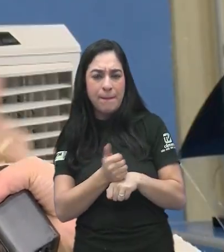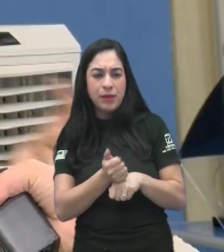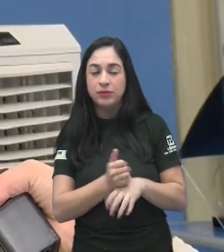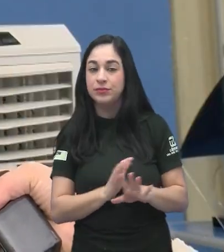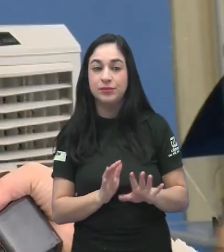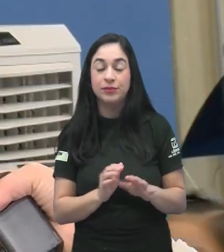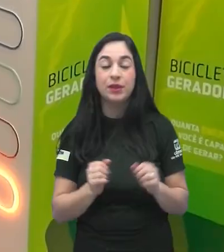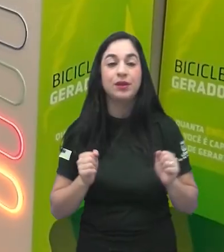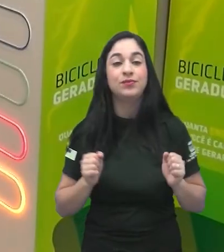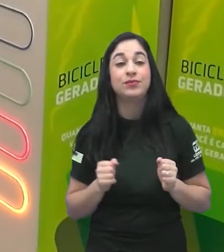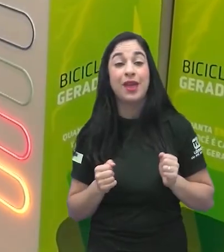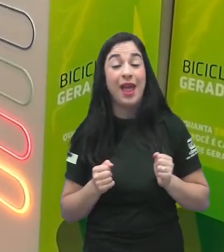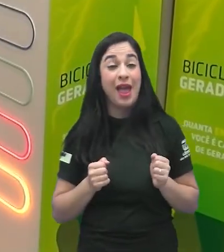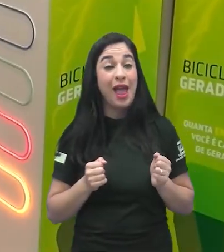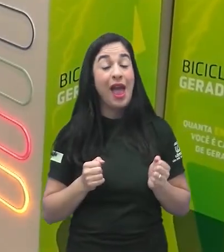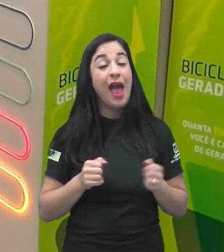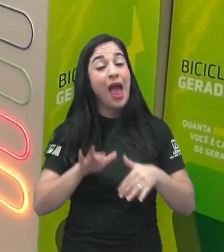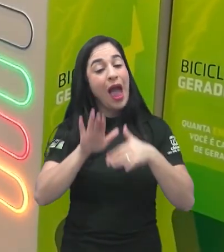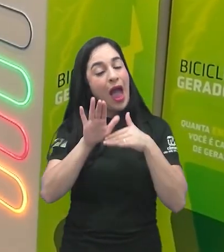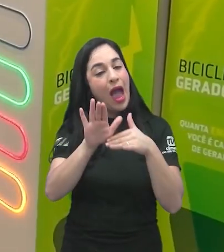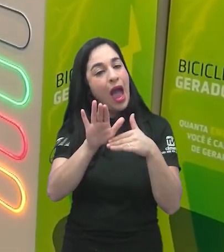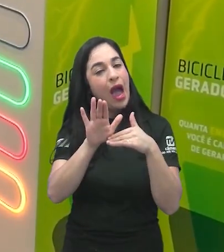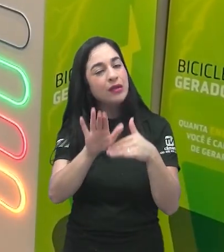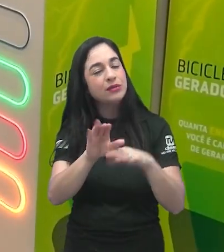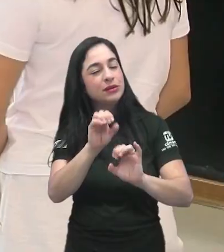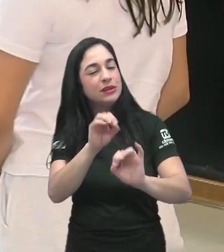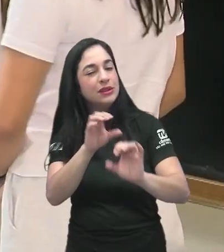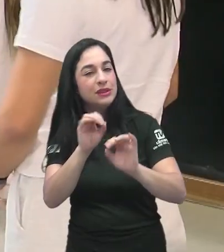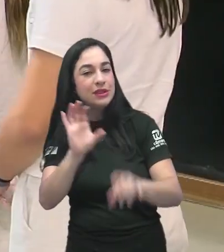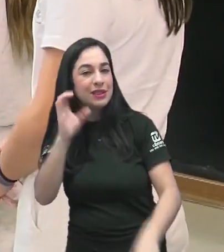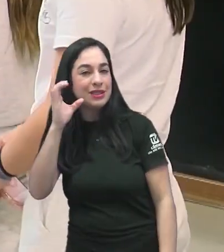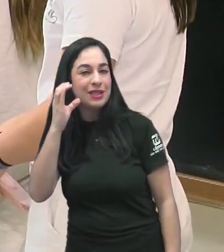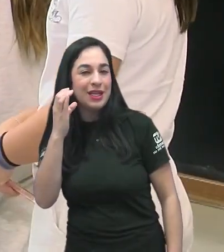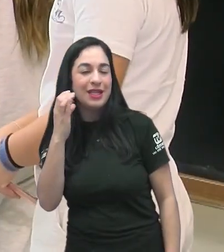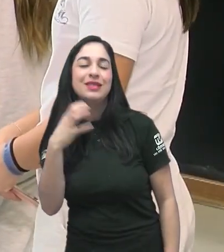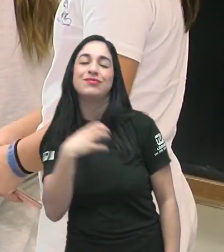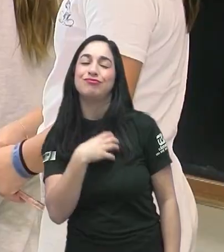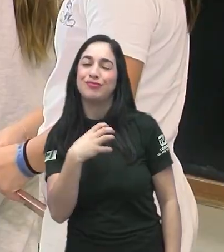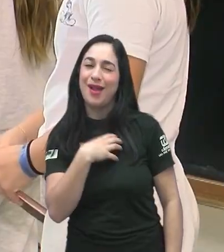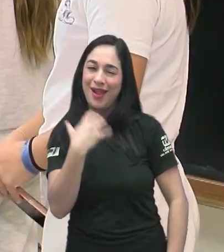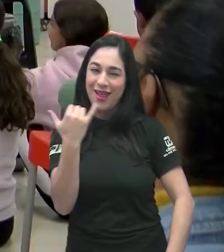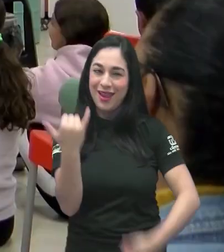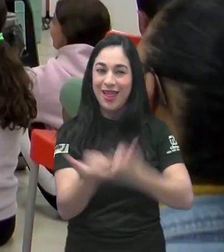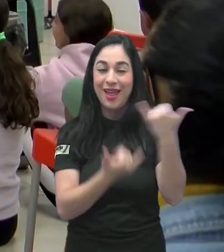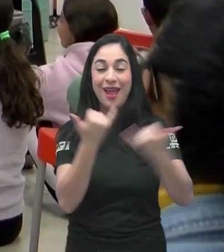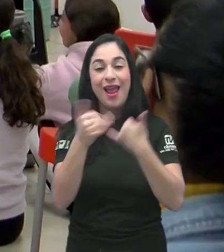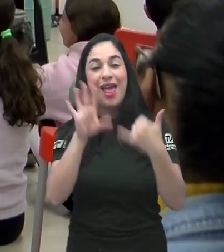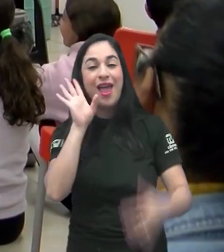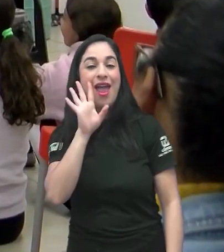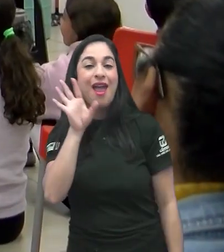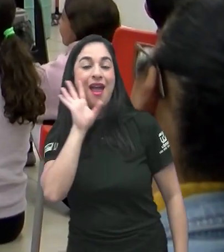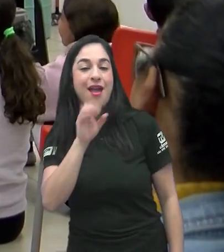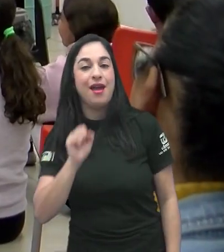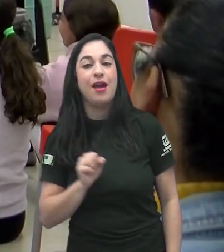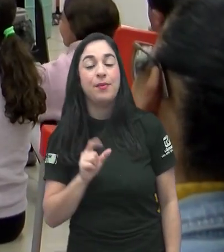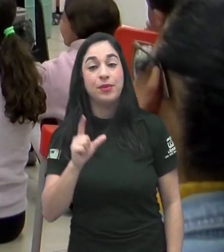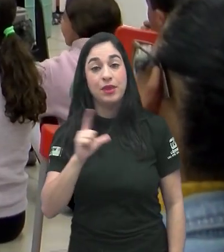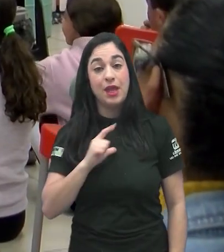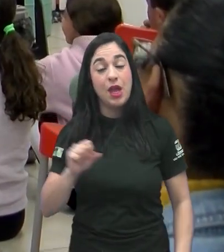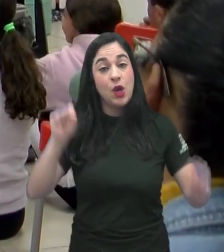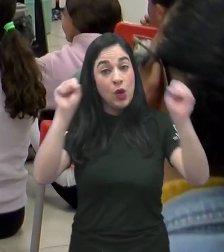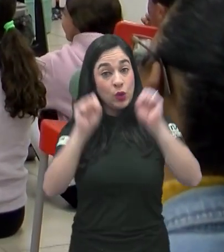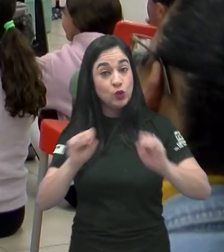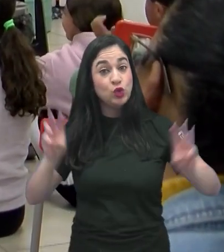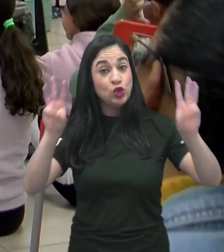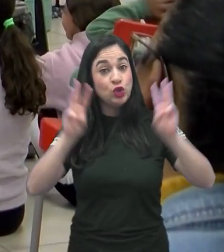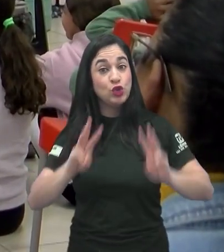ou fiquem na rua. As atividades ensinam um pouco sobre ciência de forma lúdica e divertida. Os destaques da programação são o show